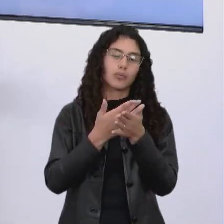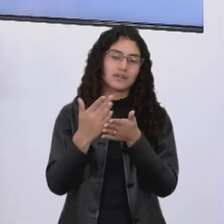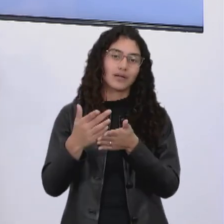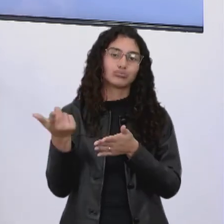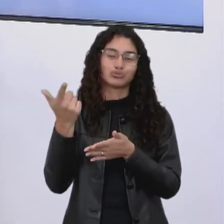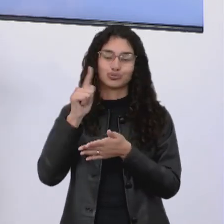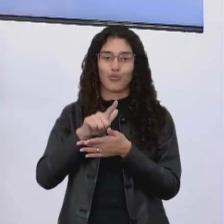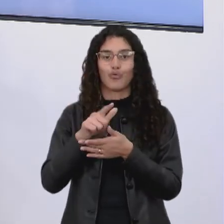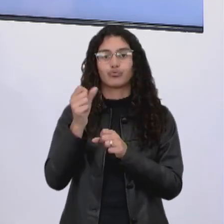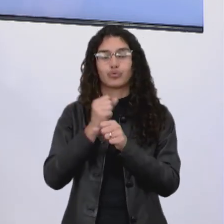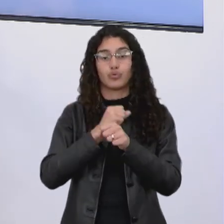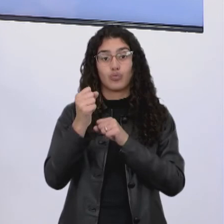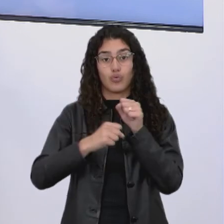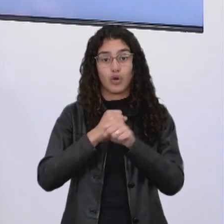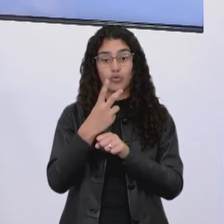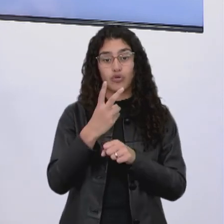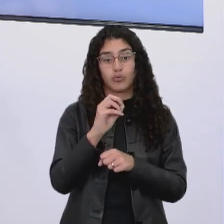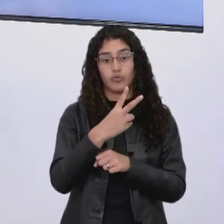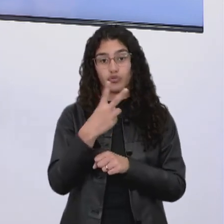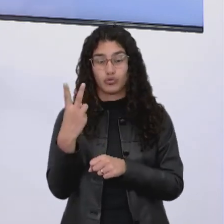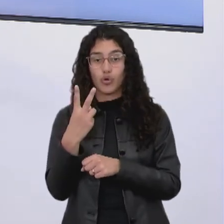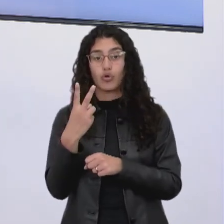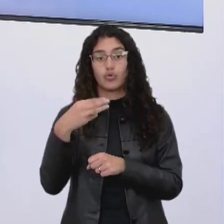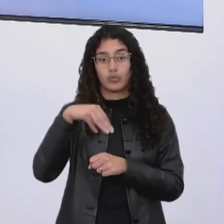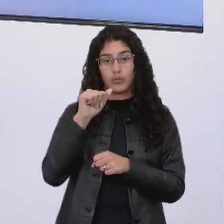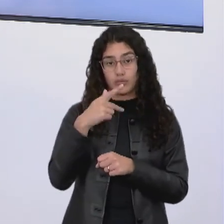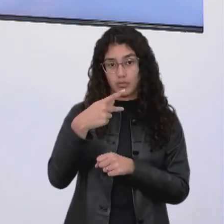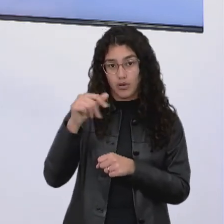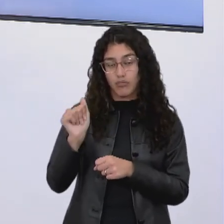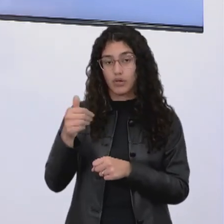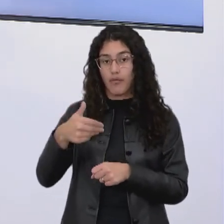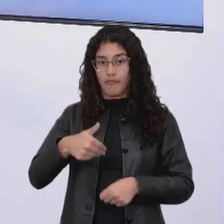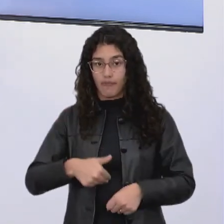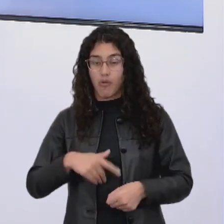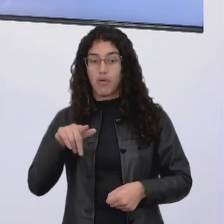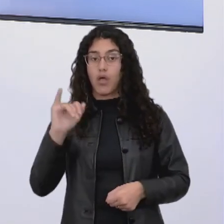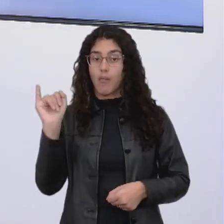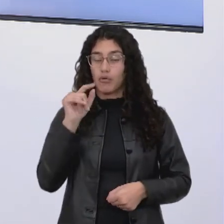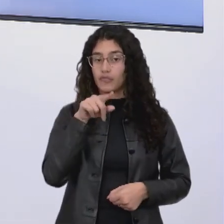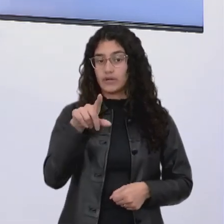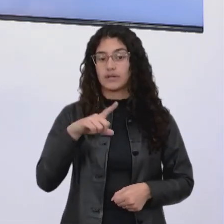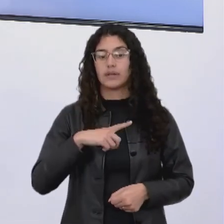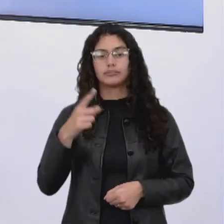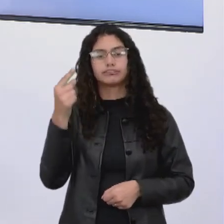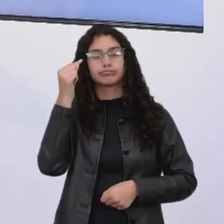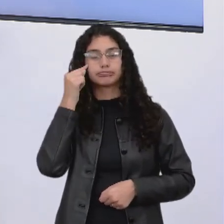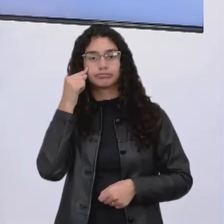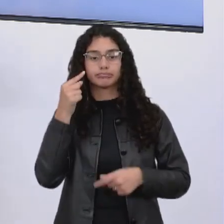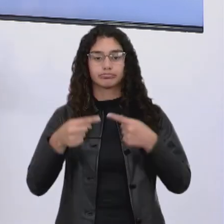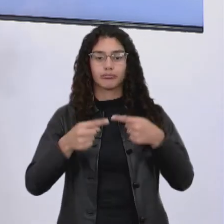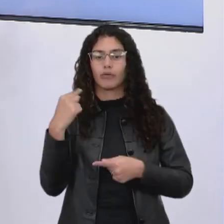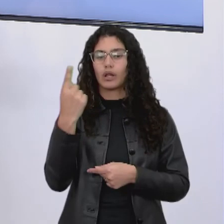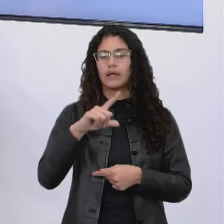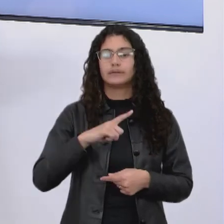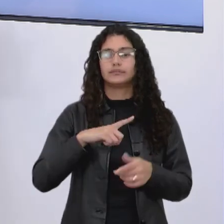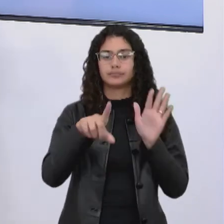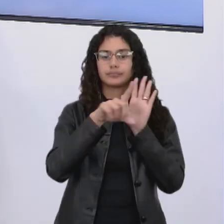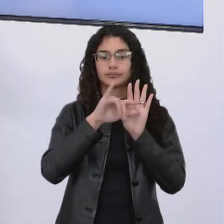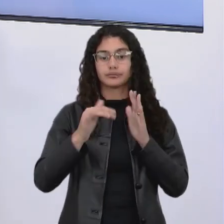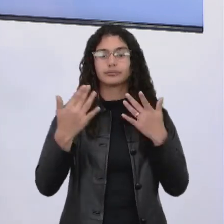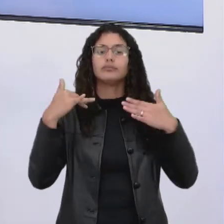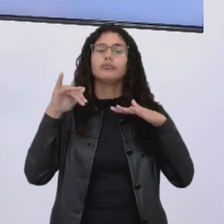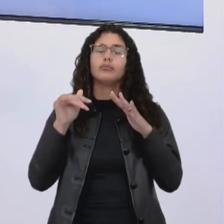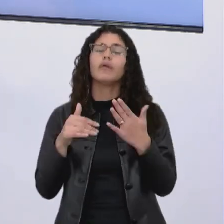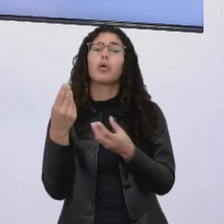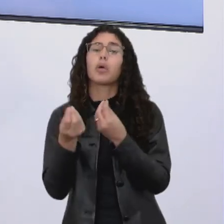novamente agora em 2021, 2022. Então, eu acho que é importante vocês terem esse pensamento crítico. A gente tem essa lei, mas até